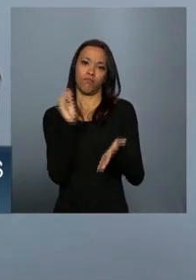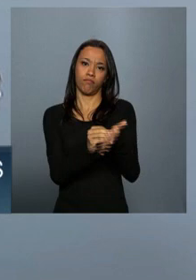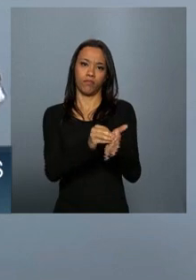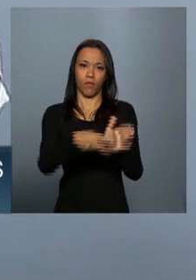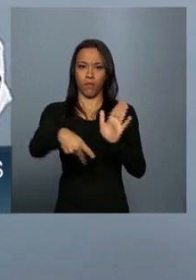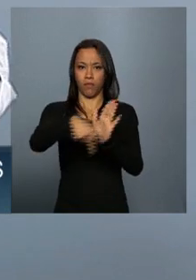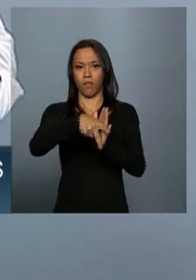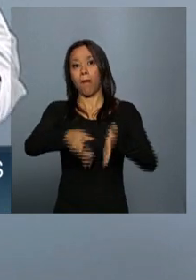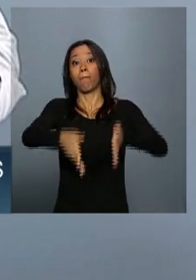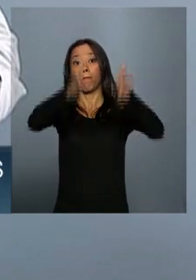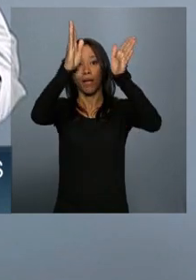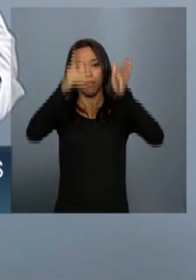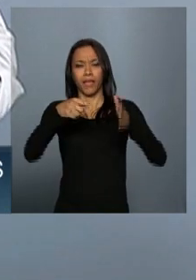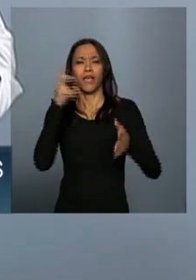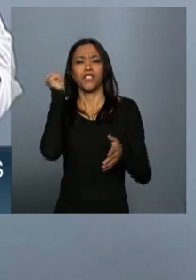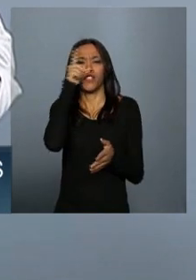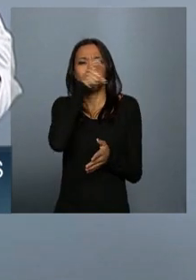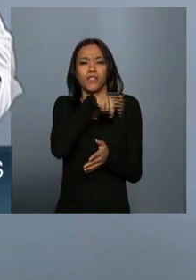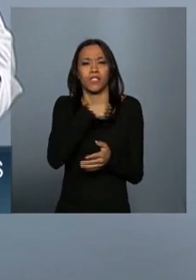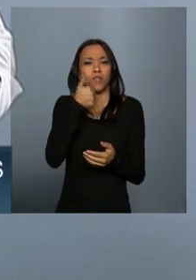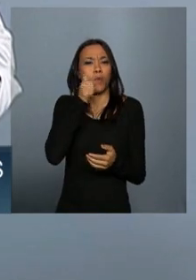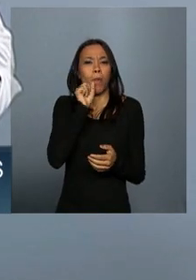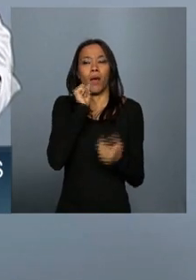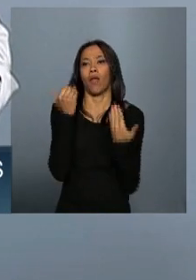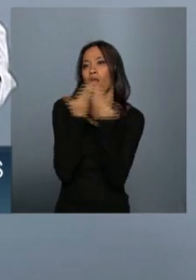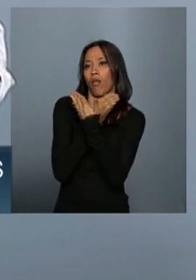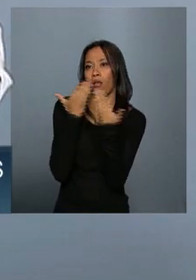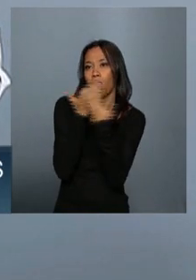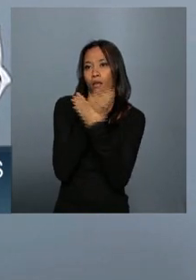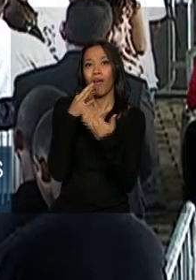mais difícil uma mãe cair numa cantada dessa.